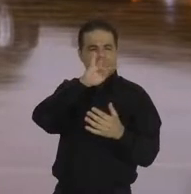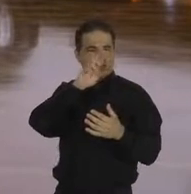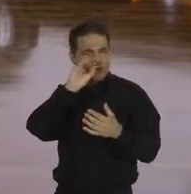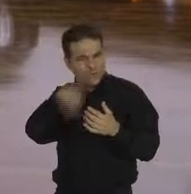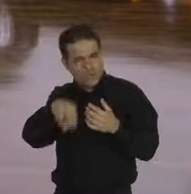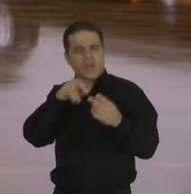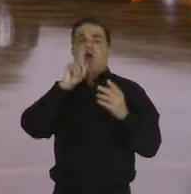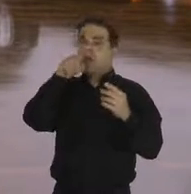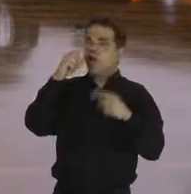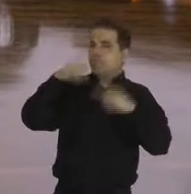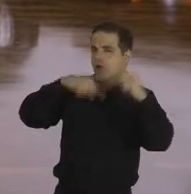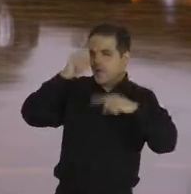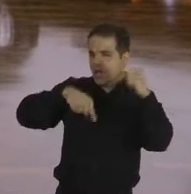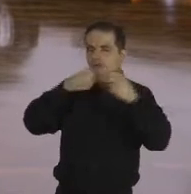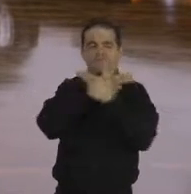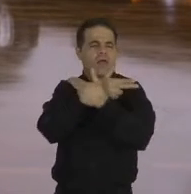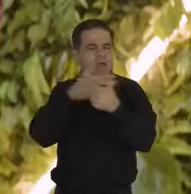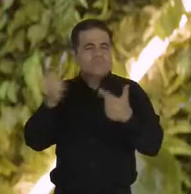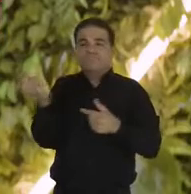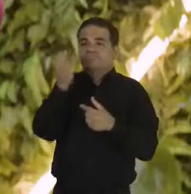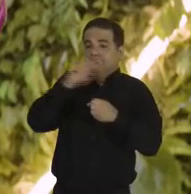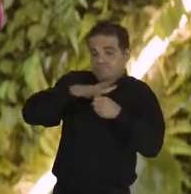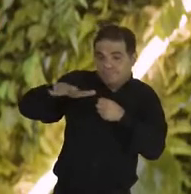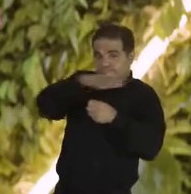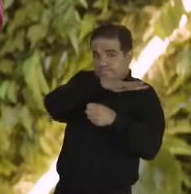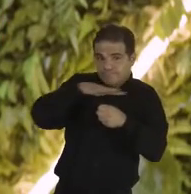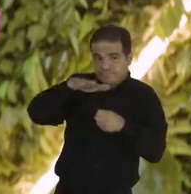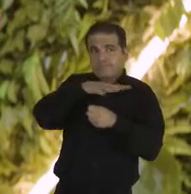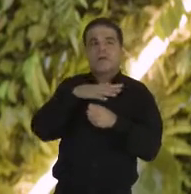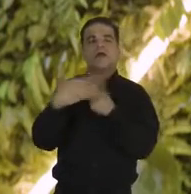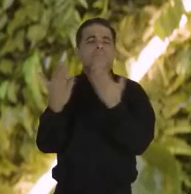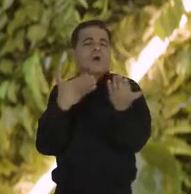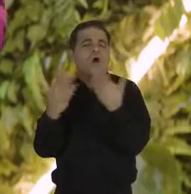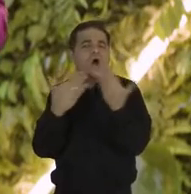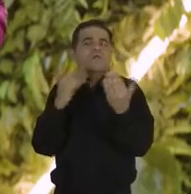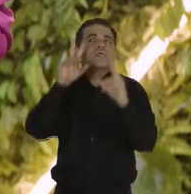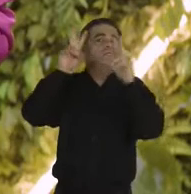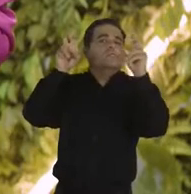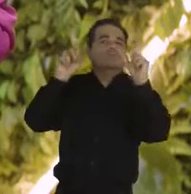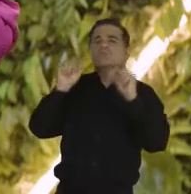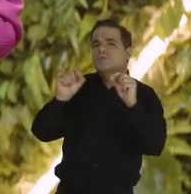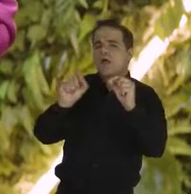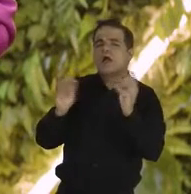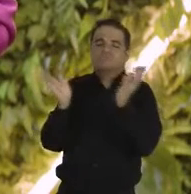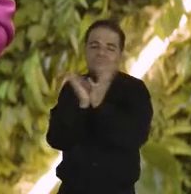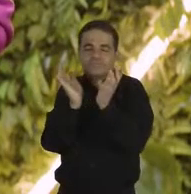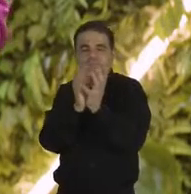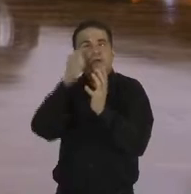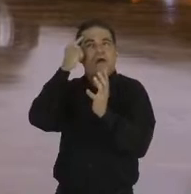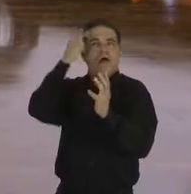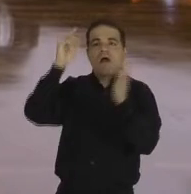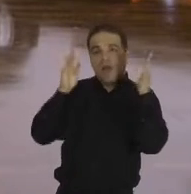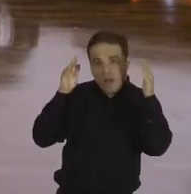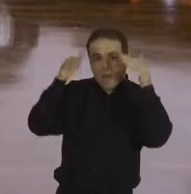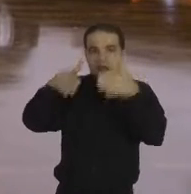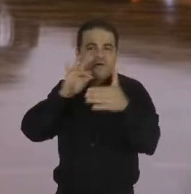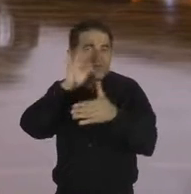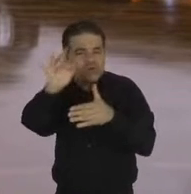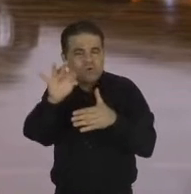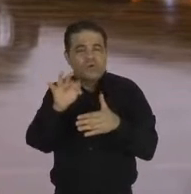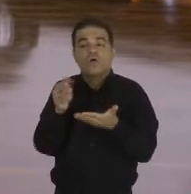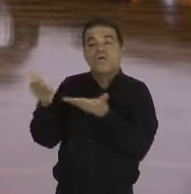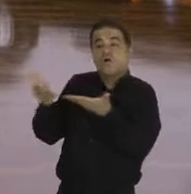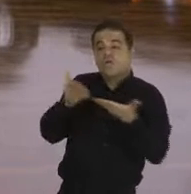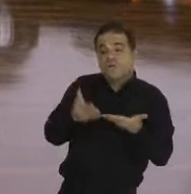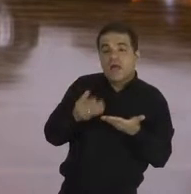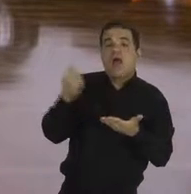e Peugeot syl uma novidade importante no mercado e para bater papo sobre isso com um time que está de olho no futuro vou convidar o